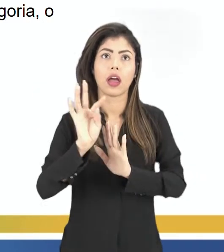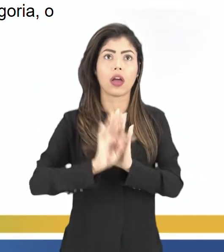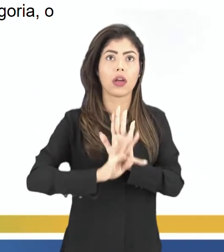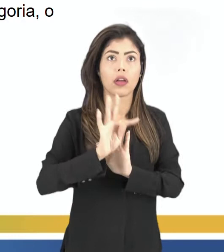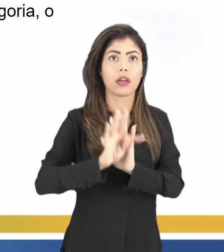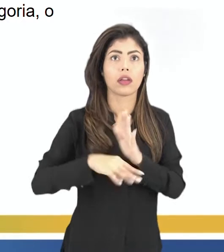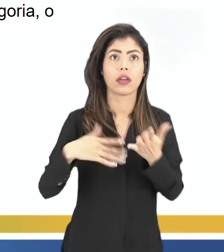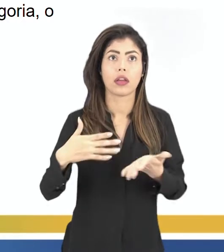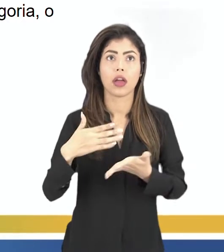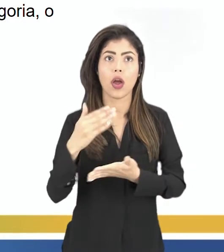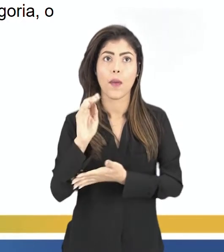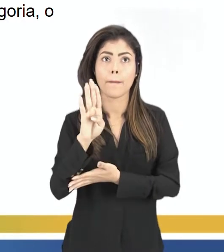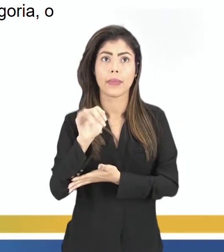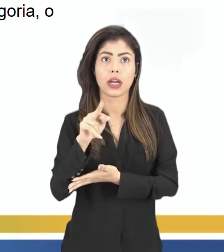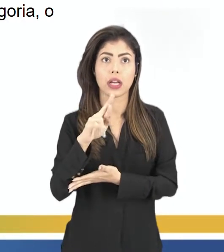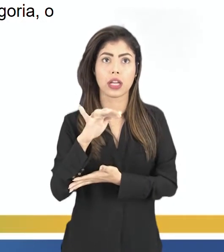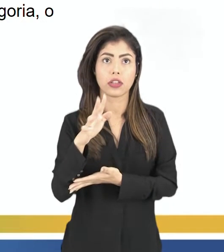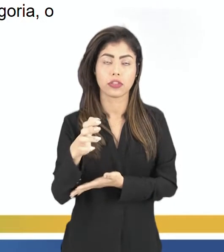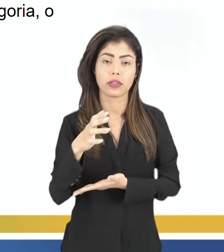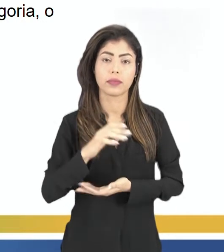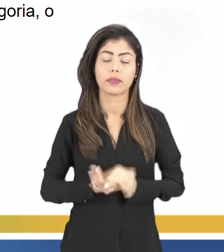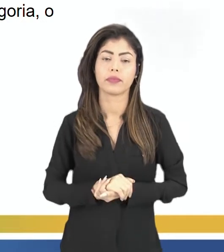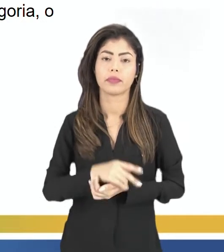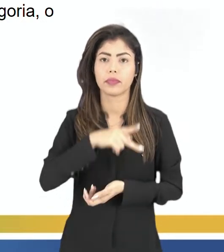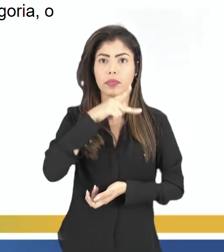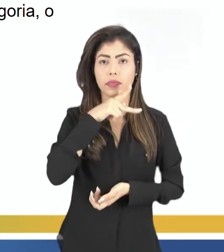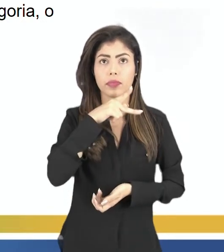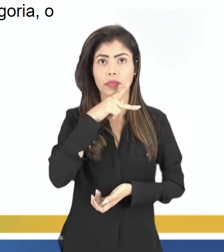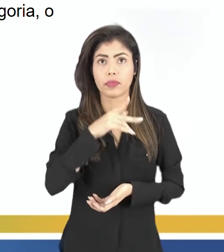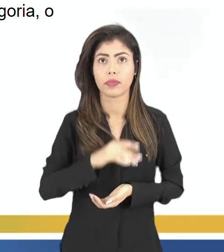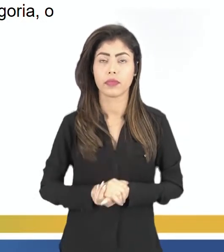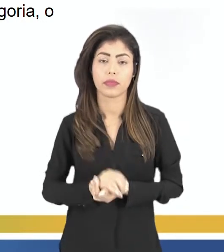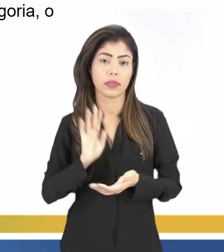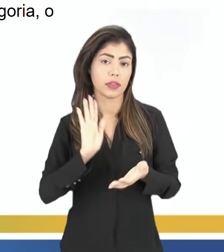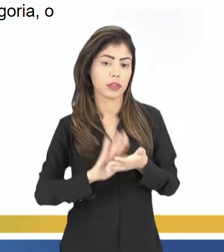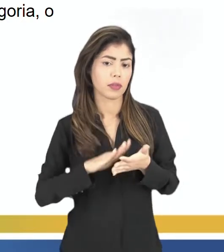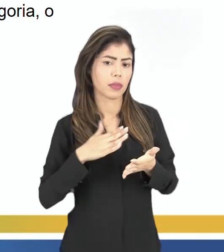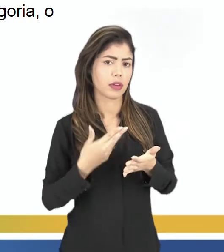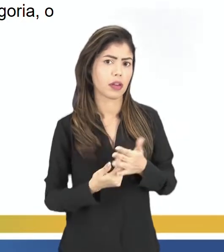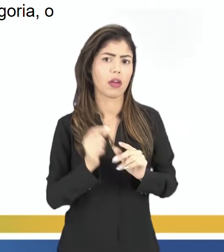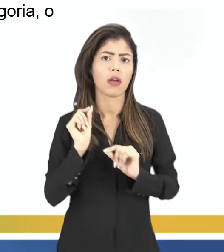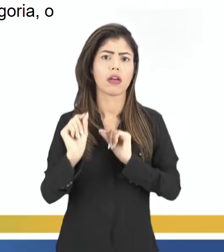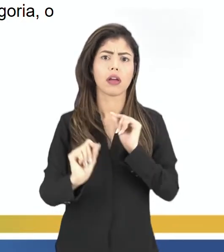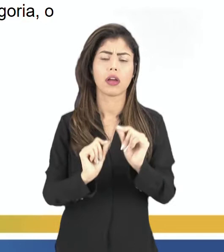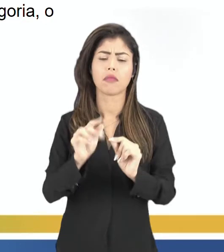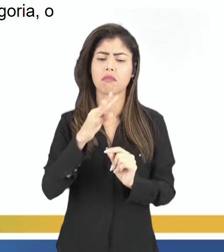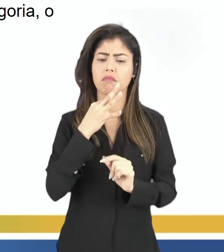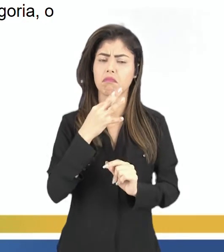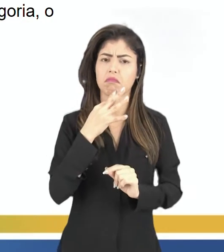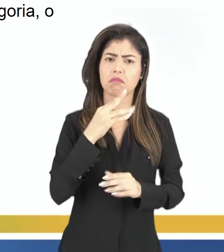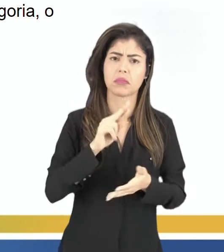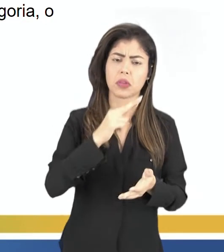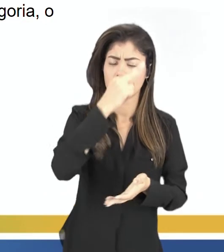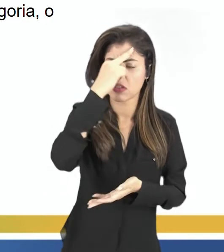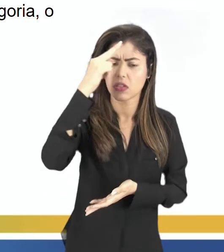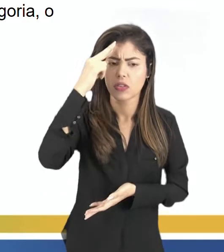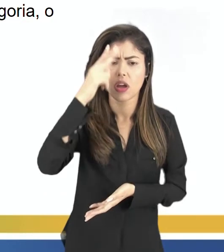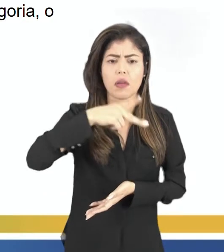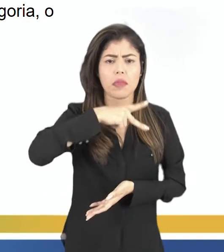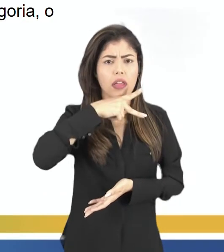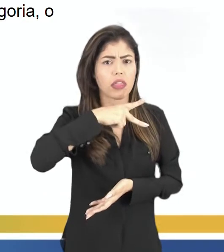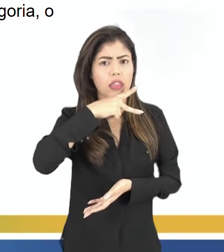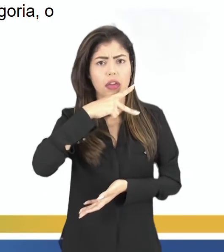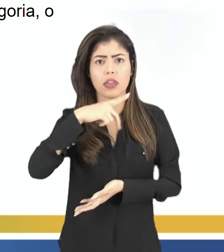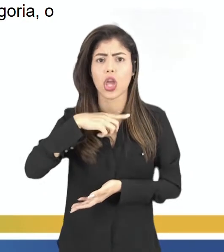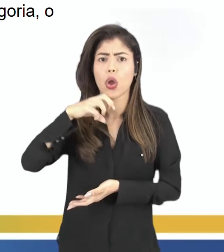obra O Banquete, que é de Platão, é uma interpretação. Você conhece a história da filosofia? Você conhece que Platão tem